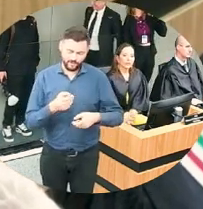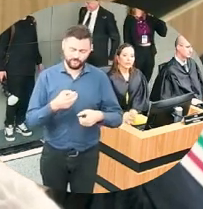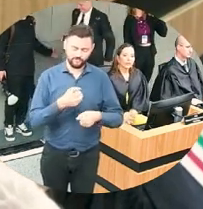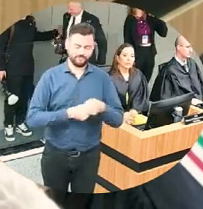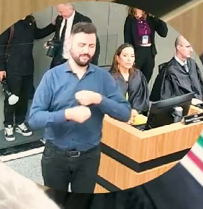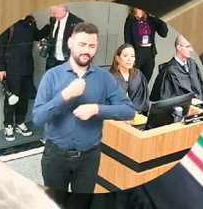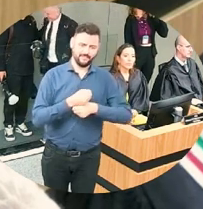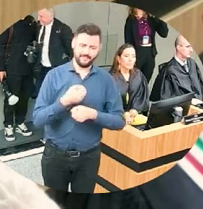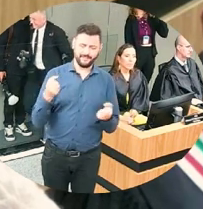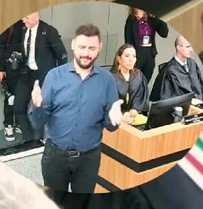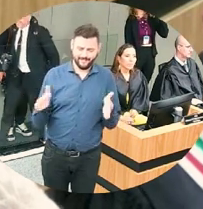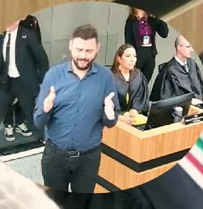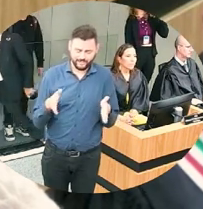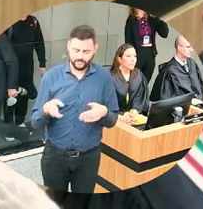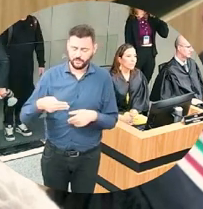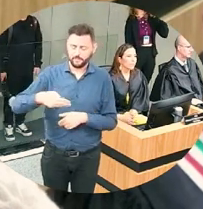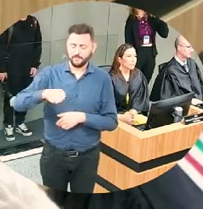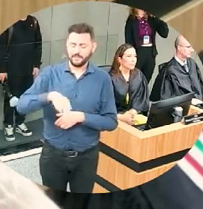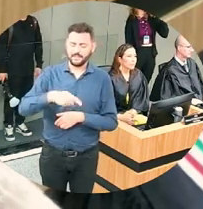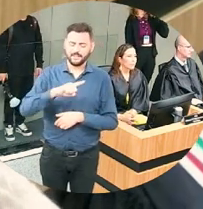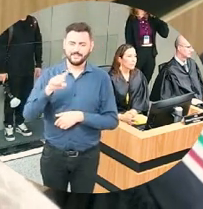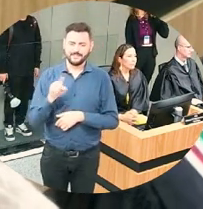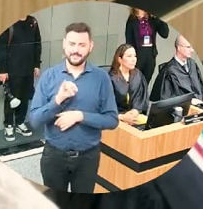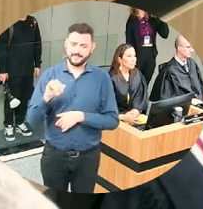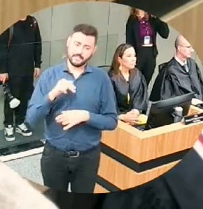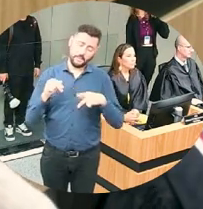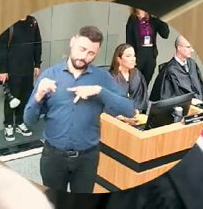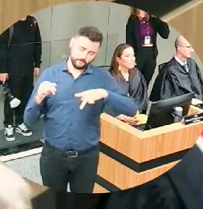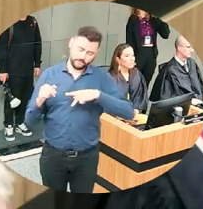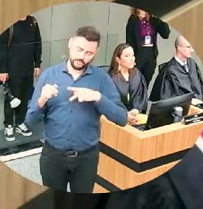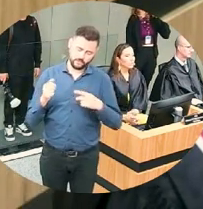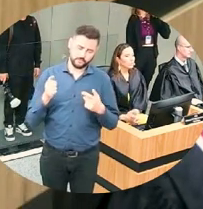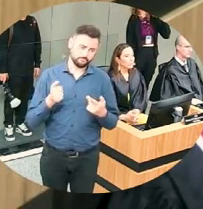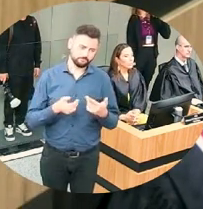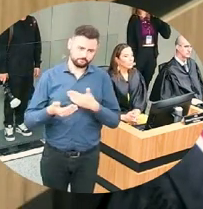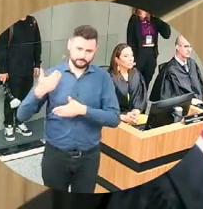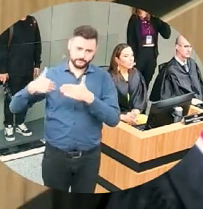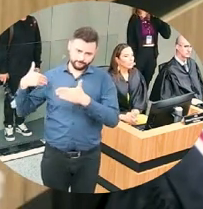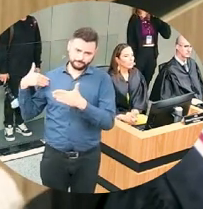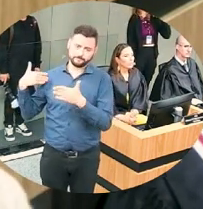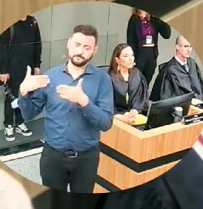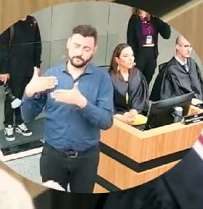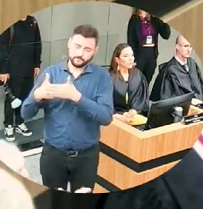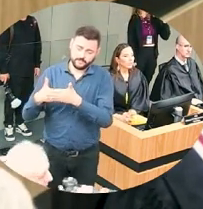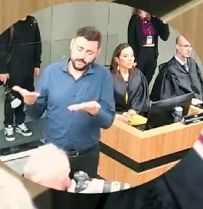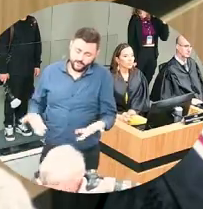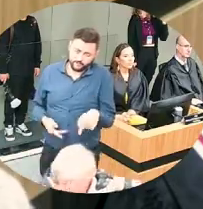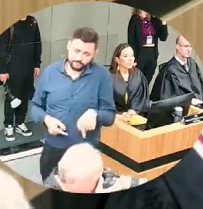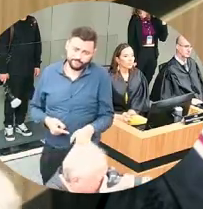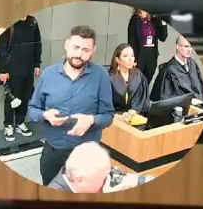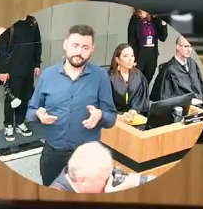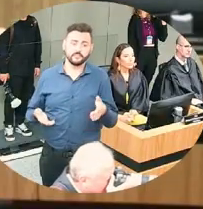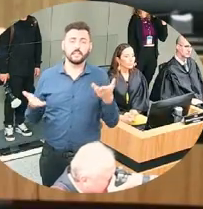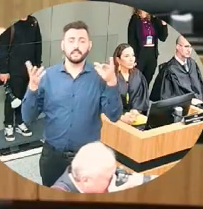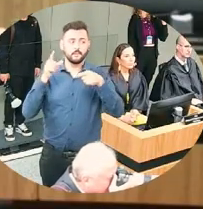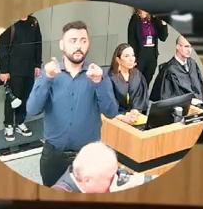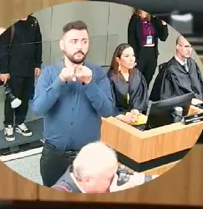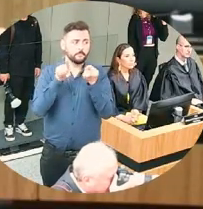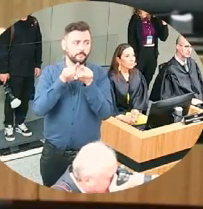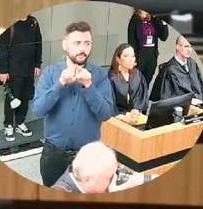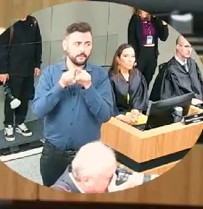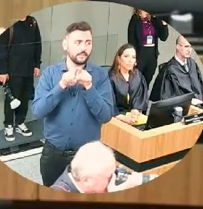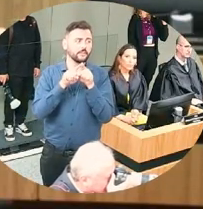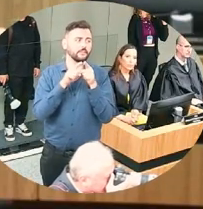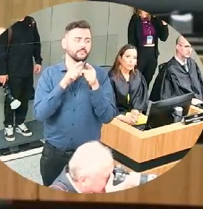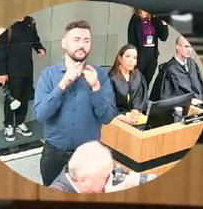Desembargador José hernesto manzi como presidente desse tribunal e Vanderlei Godói Júnior como vice-presidente e